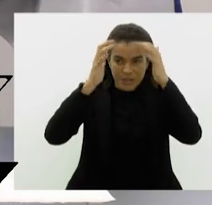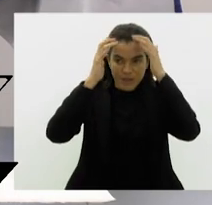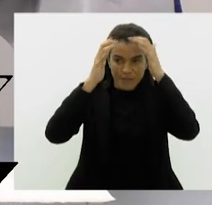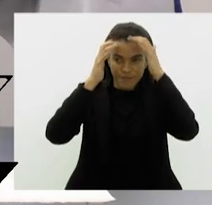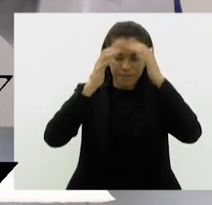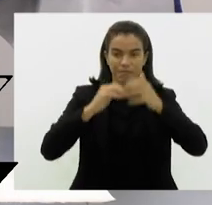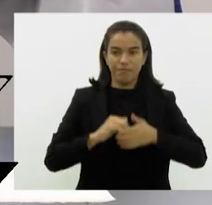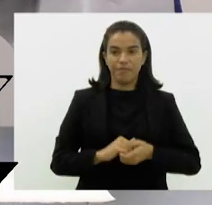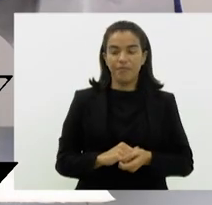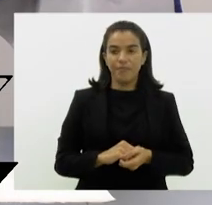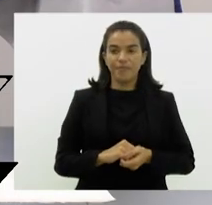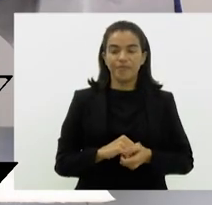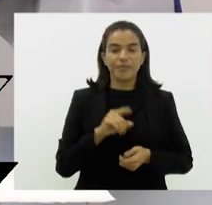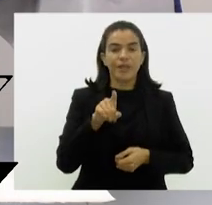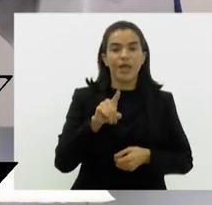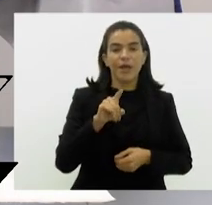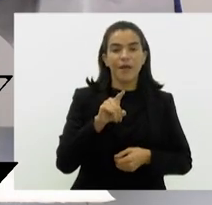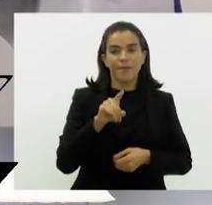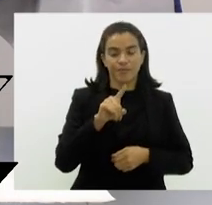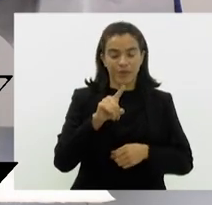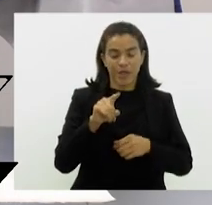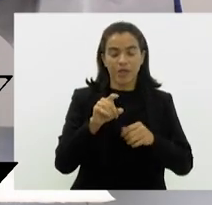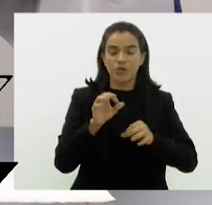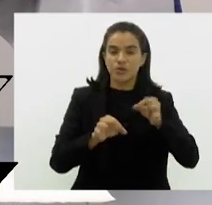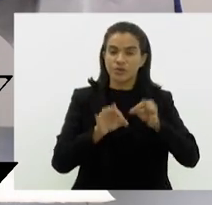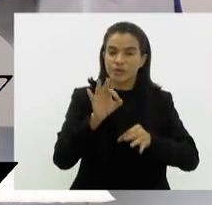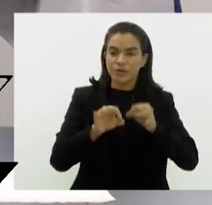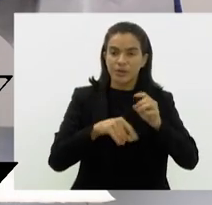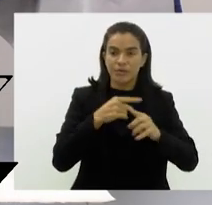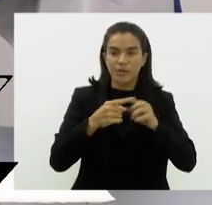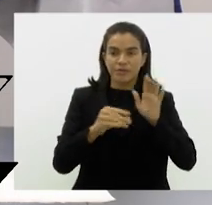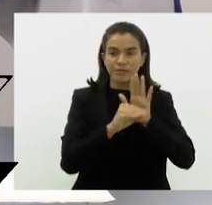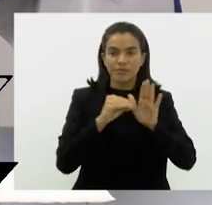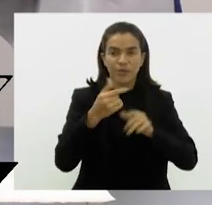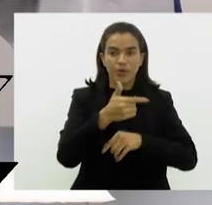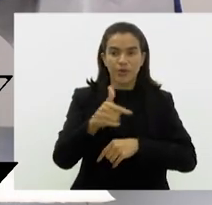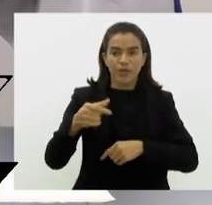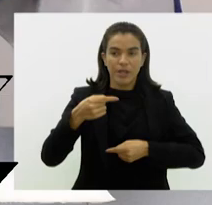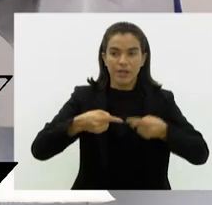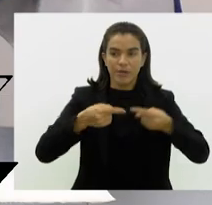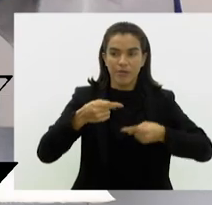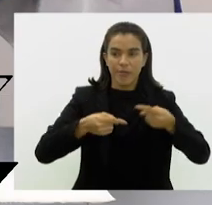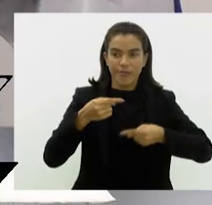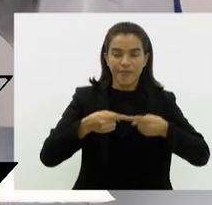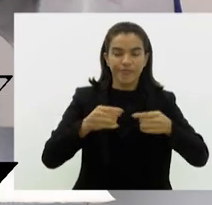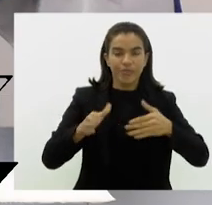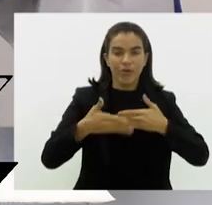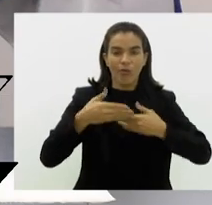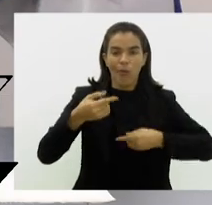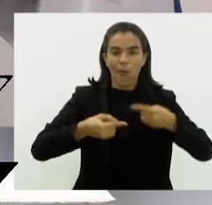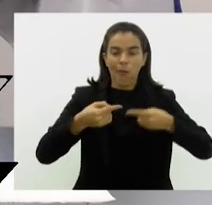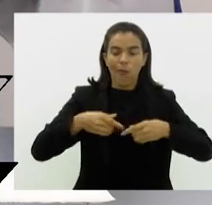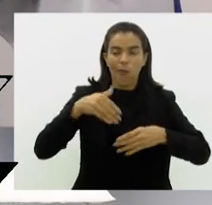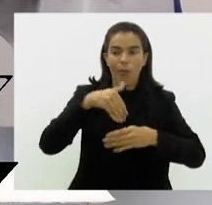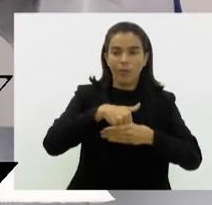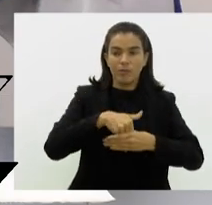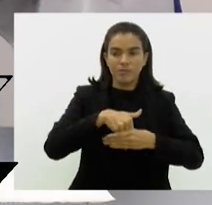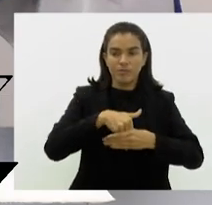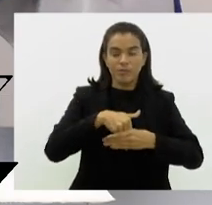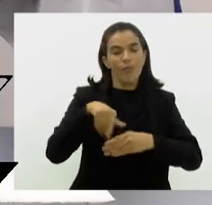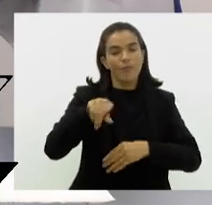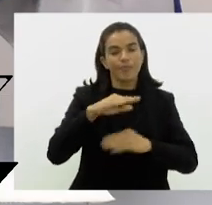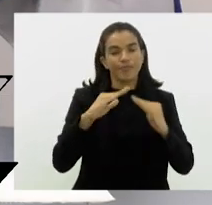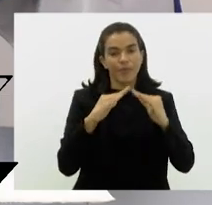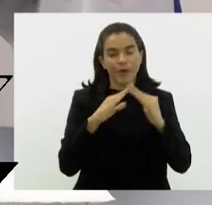É juridicidade com emendas. Em discussão. Não havendo quem queira discutir, encerrada a discussão, em votação. Senhores